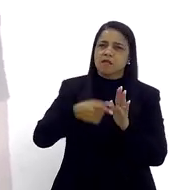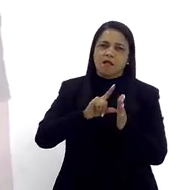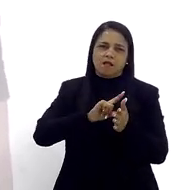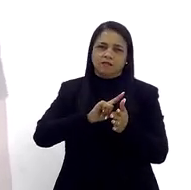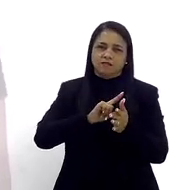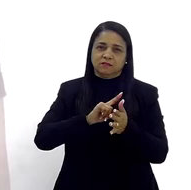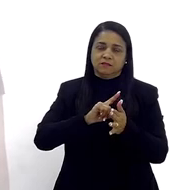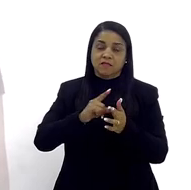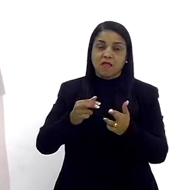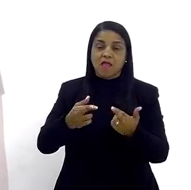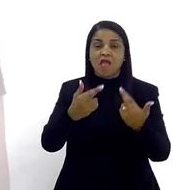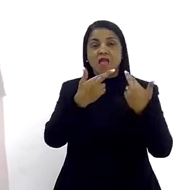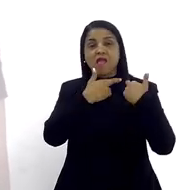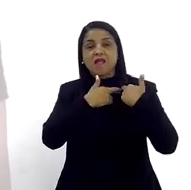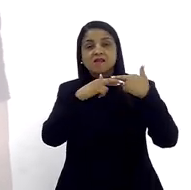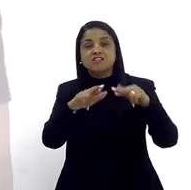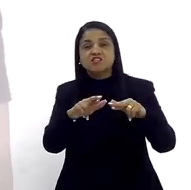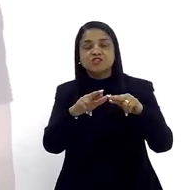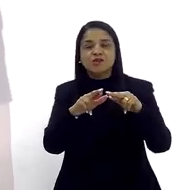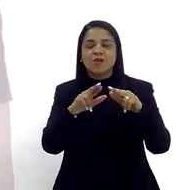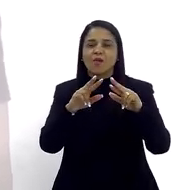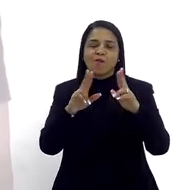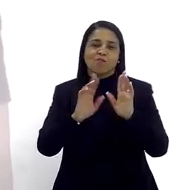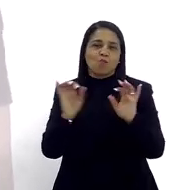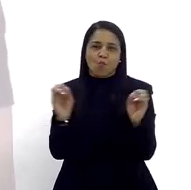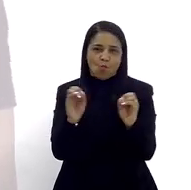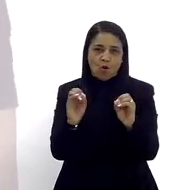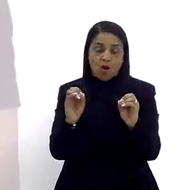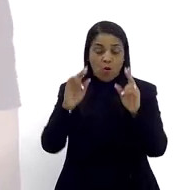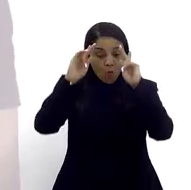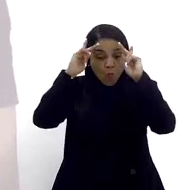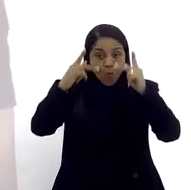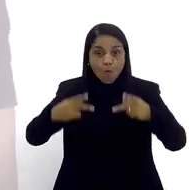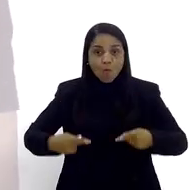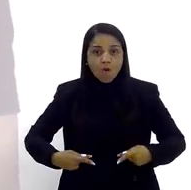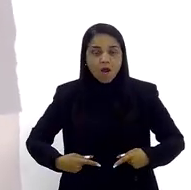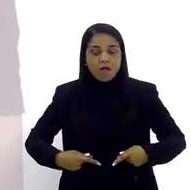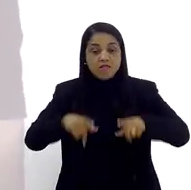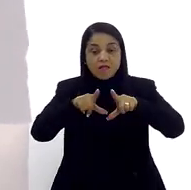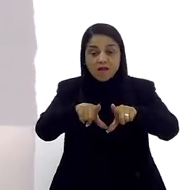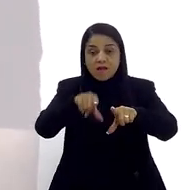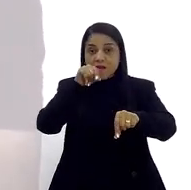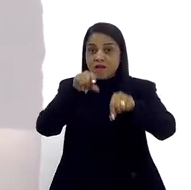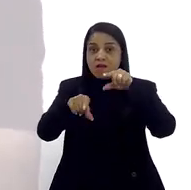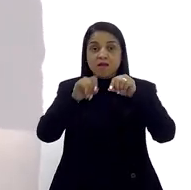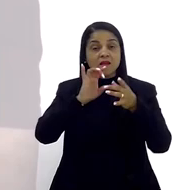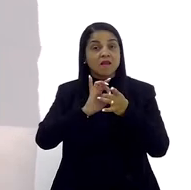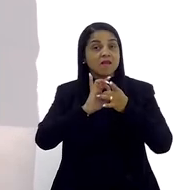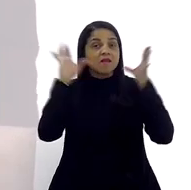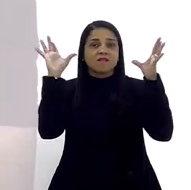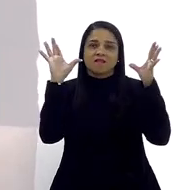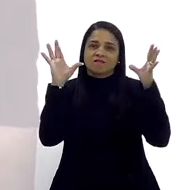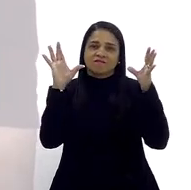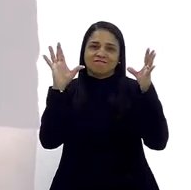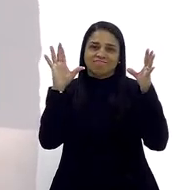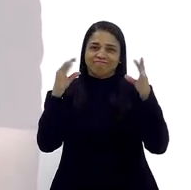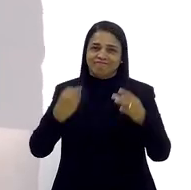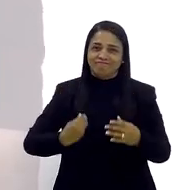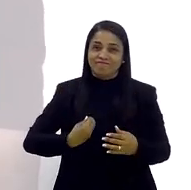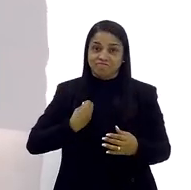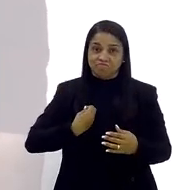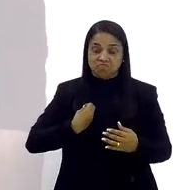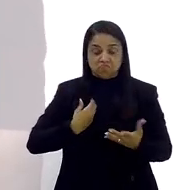eu acho que em religião nenhuma Esse é um problema da humanidade o livre arbítrio que você tem de fazer da sua vida